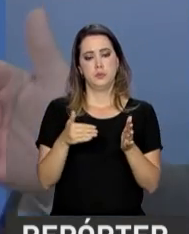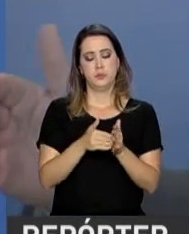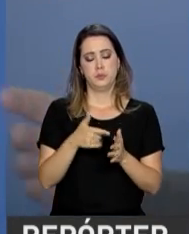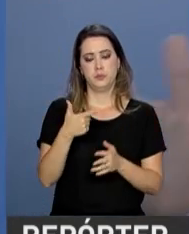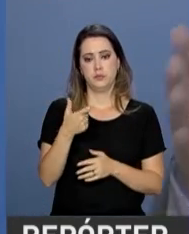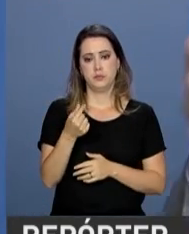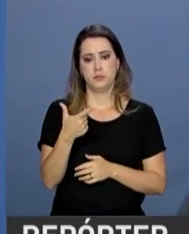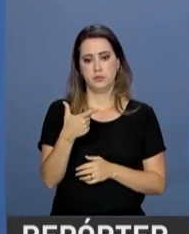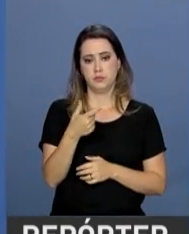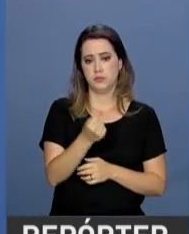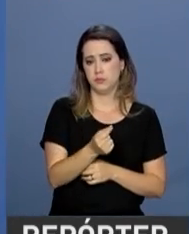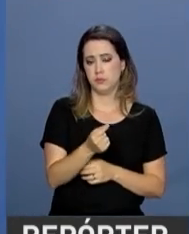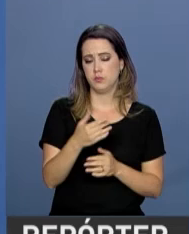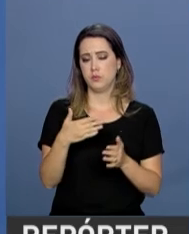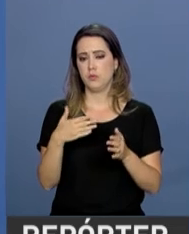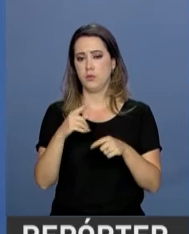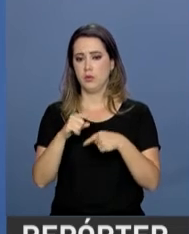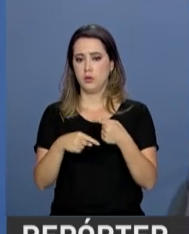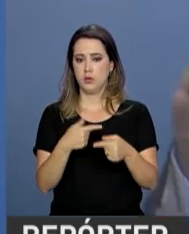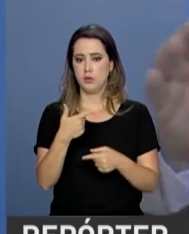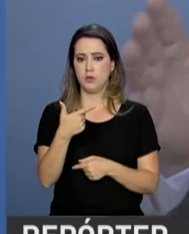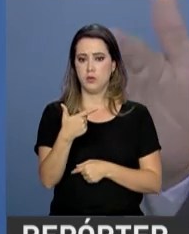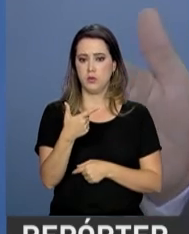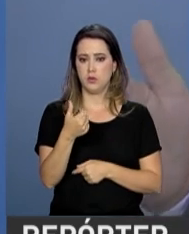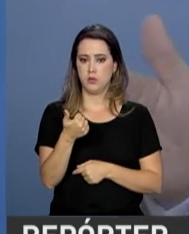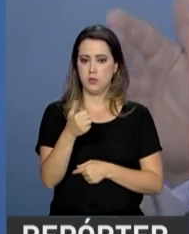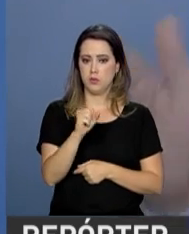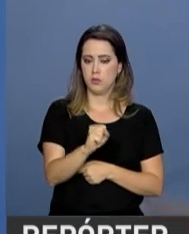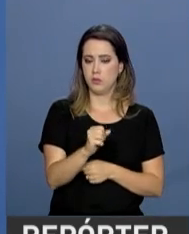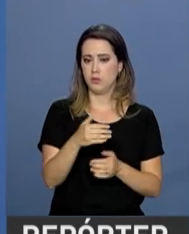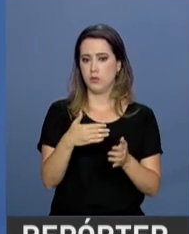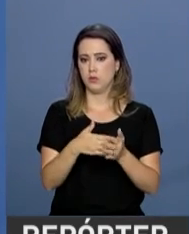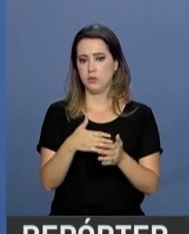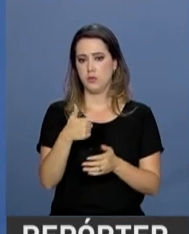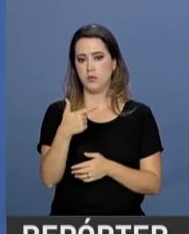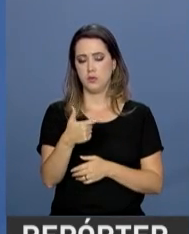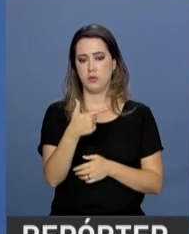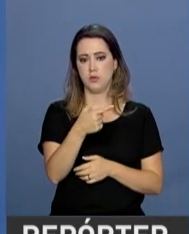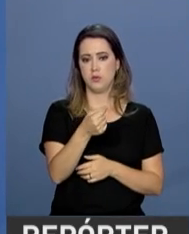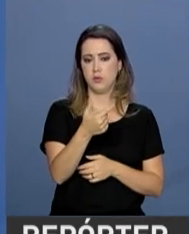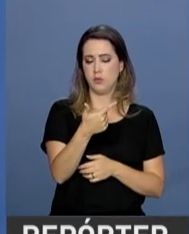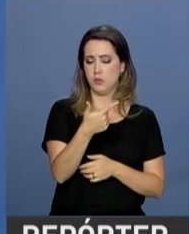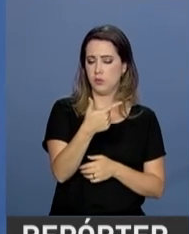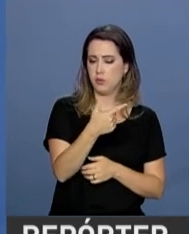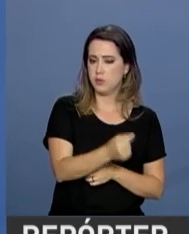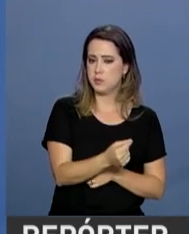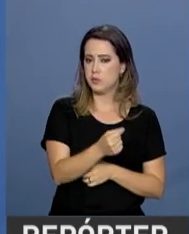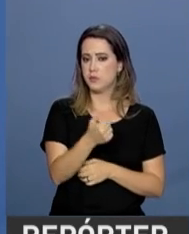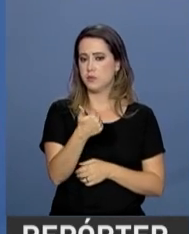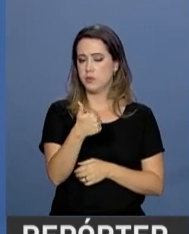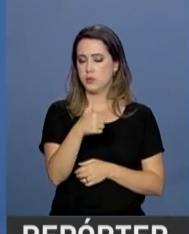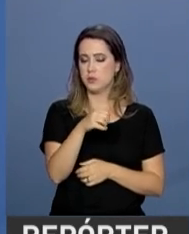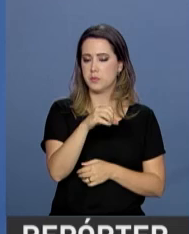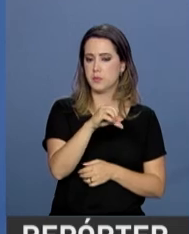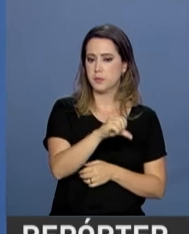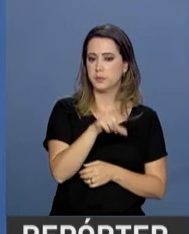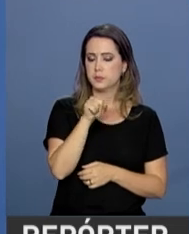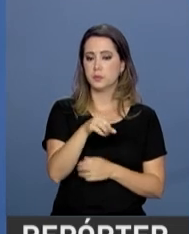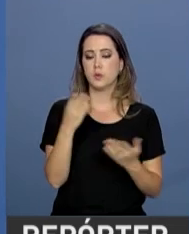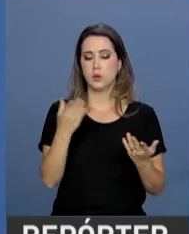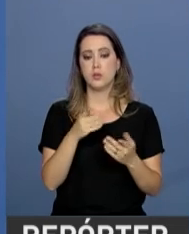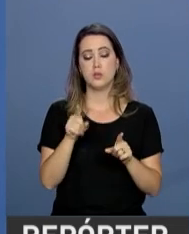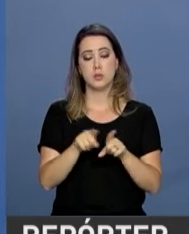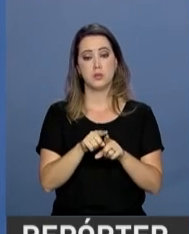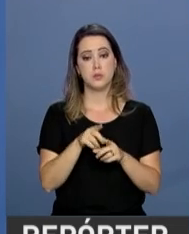2020 2018 2019 2020 também possui ações para conferir